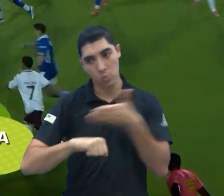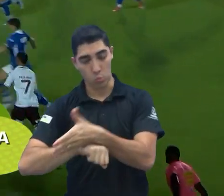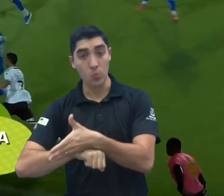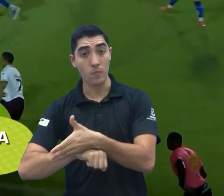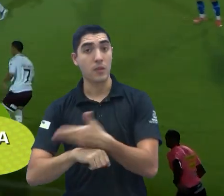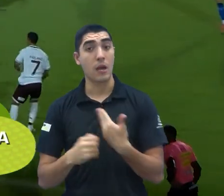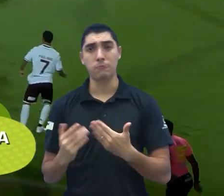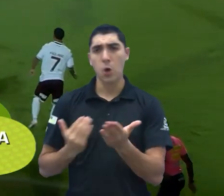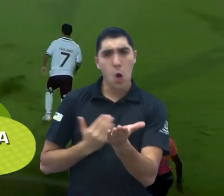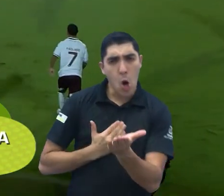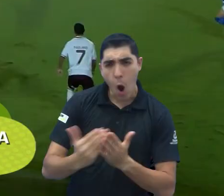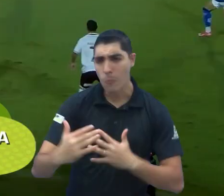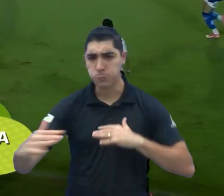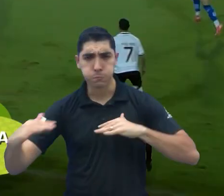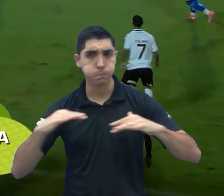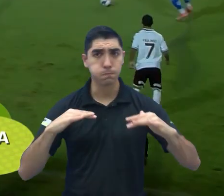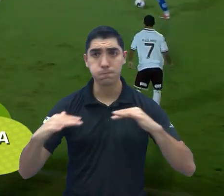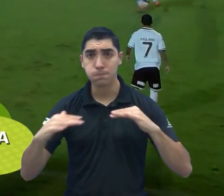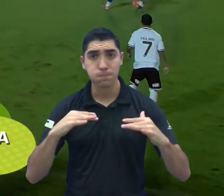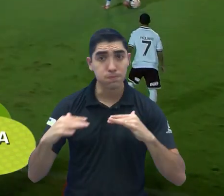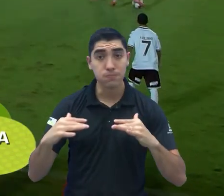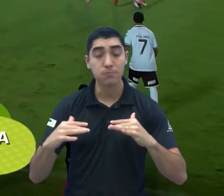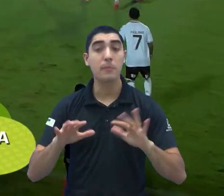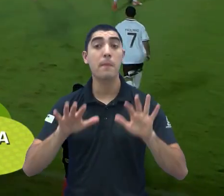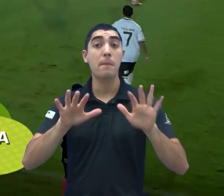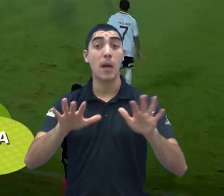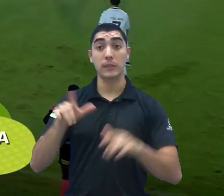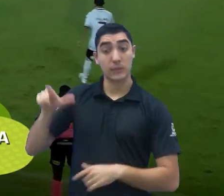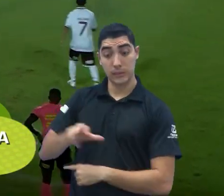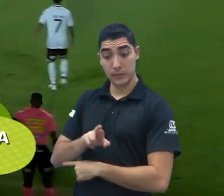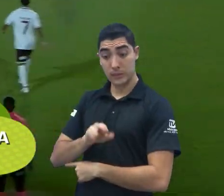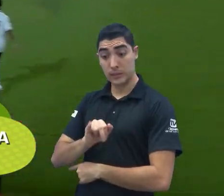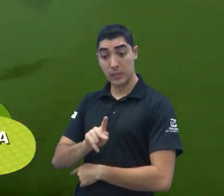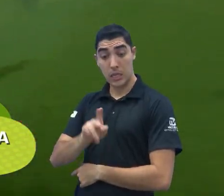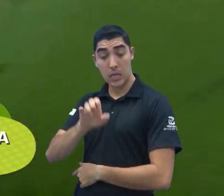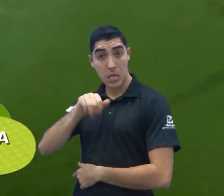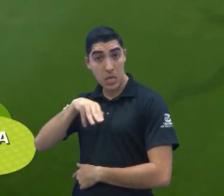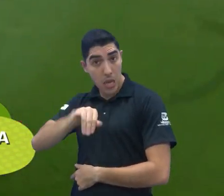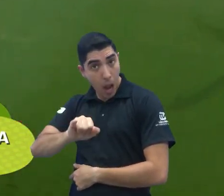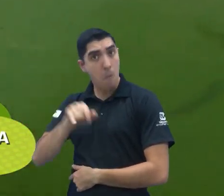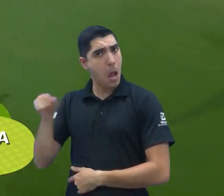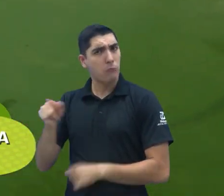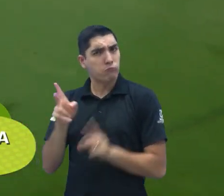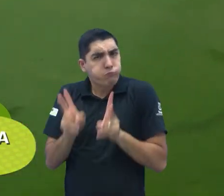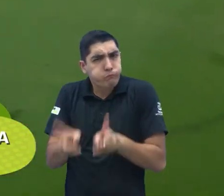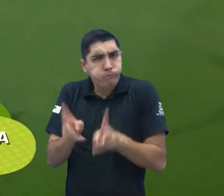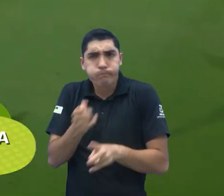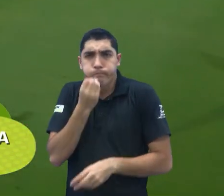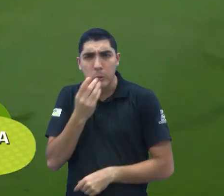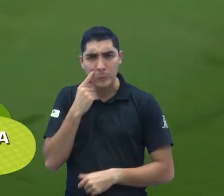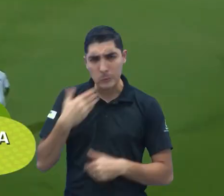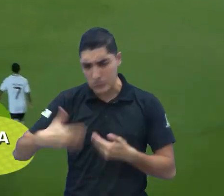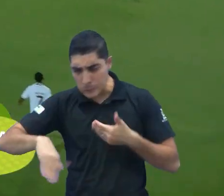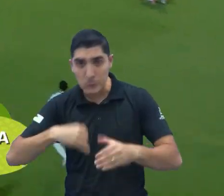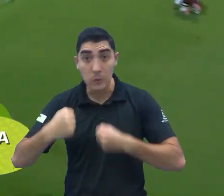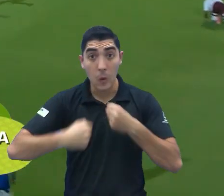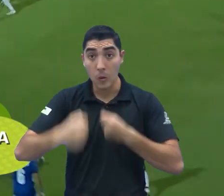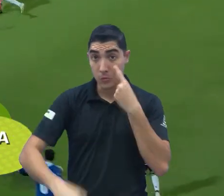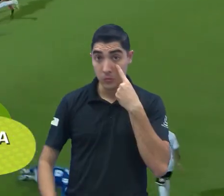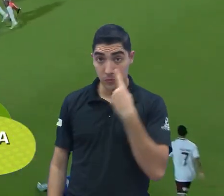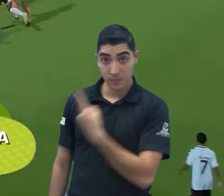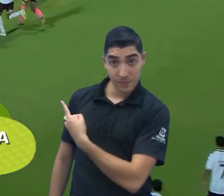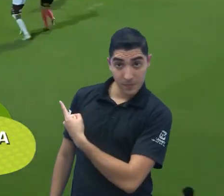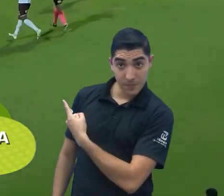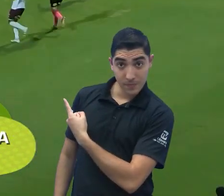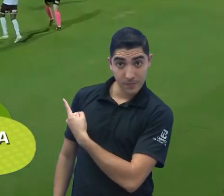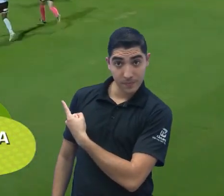com a mesma vontade do primeiro foi Riquelme. Em bela jogada individual pela esquerda, o ponta quase deixou tudo igual no